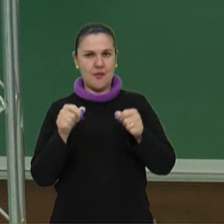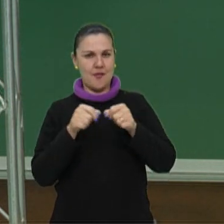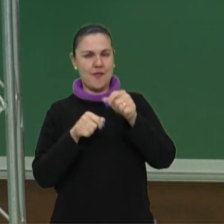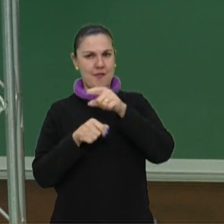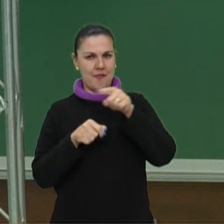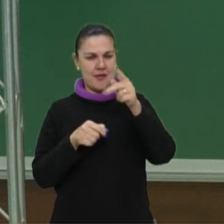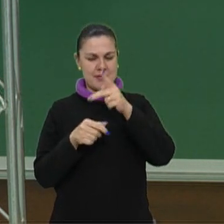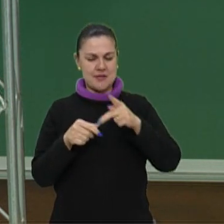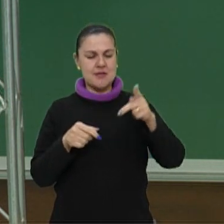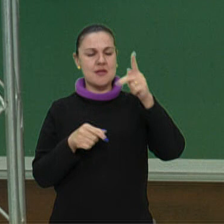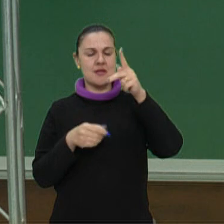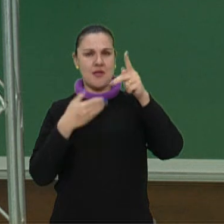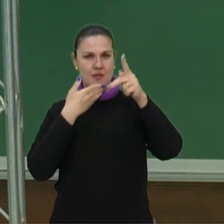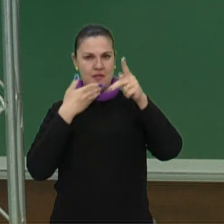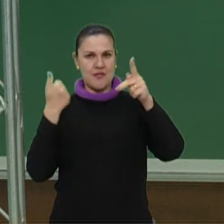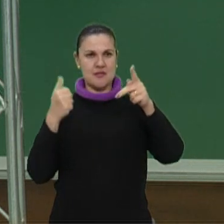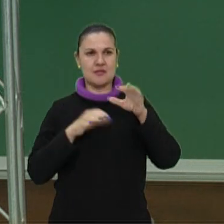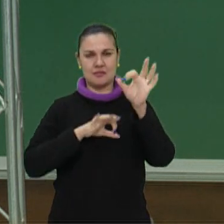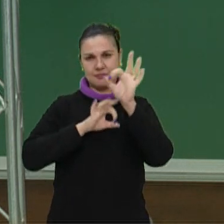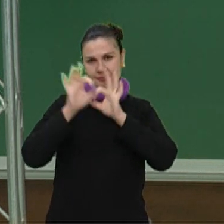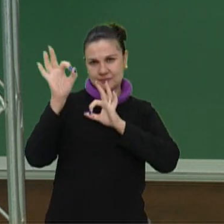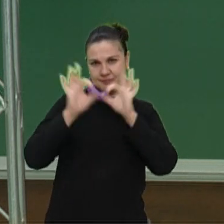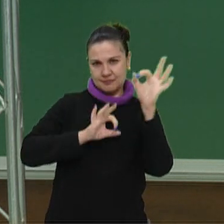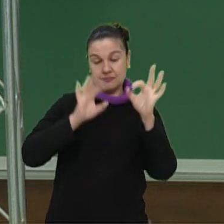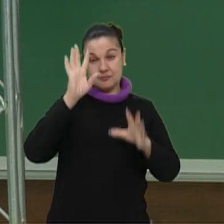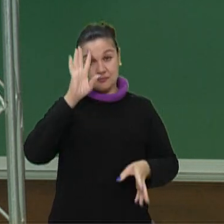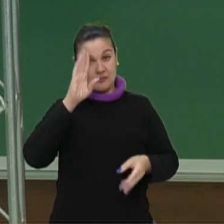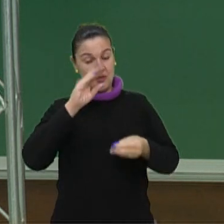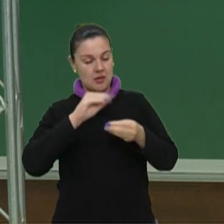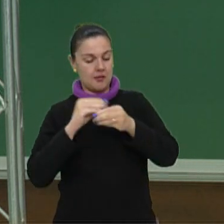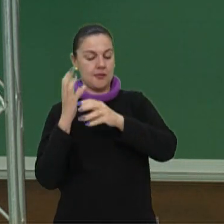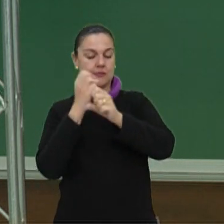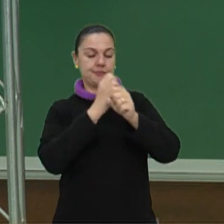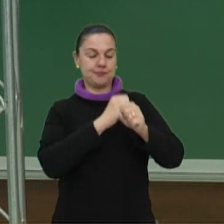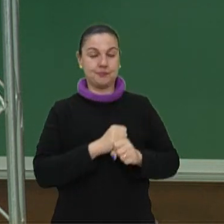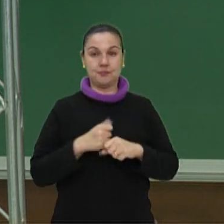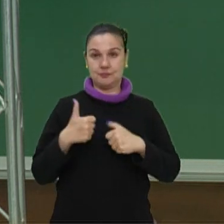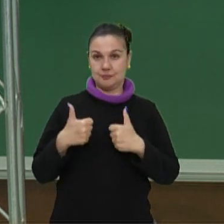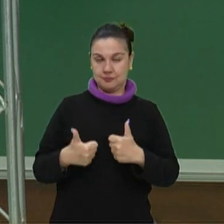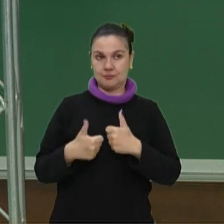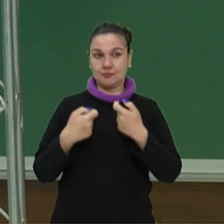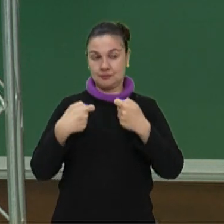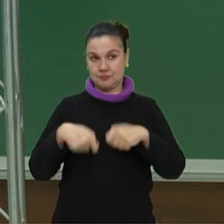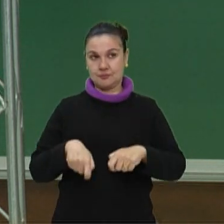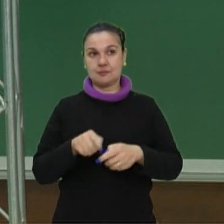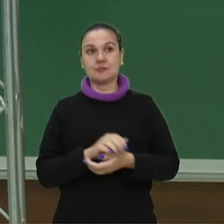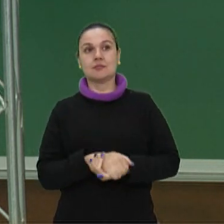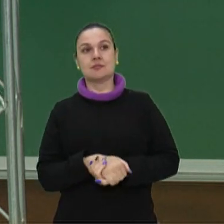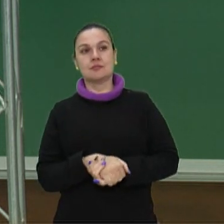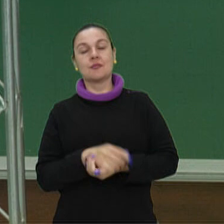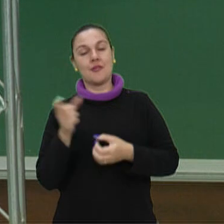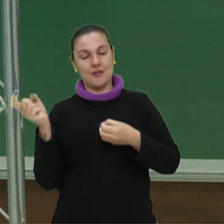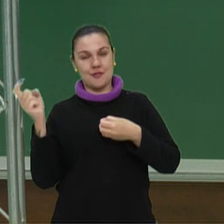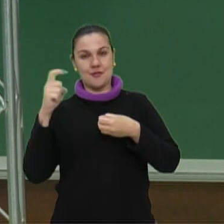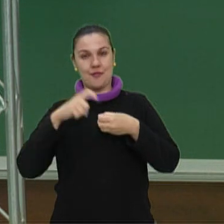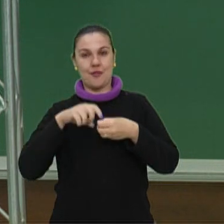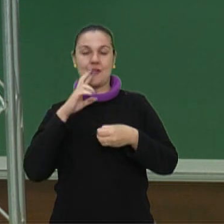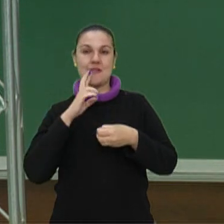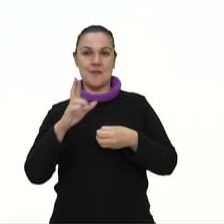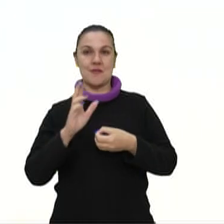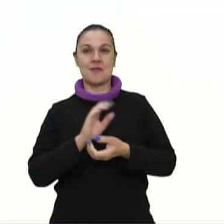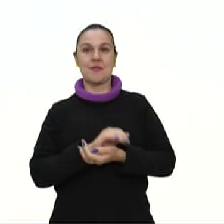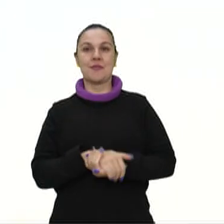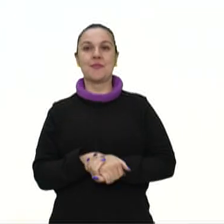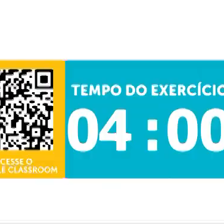Faça o desenho para ajudar você, né, no entendimento do cálculo da área e do perímetro, se for necessário. Já volto com a correção.